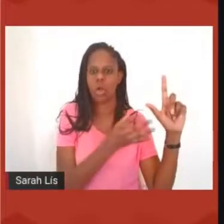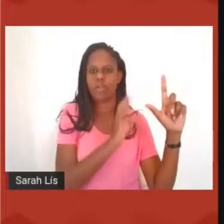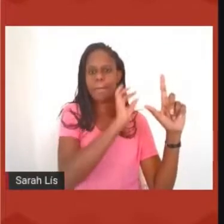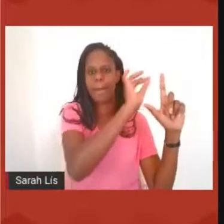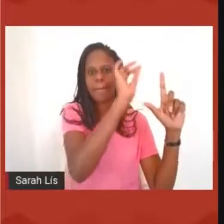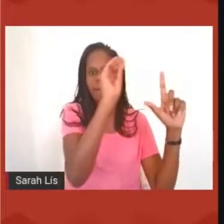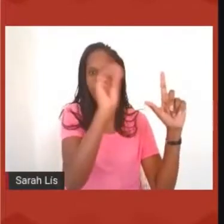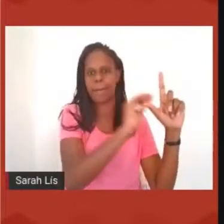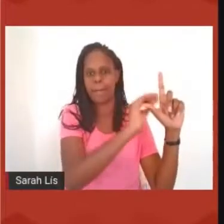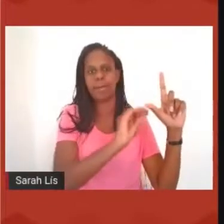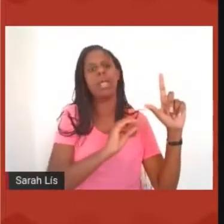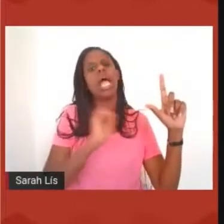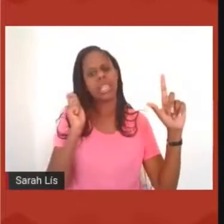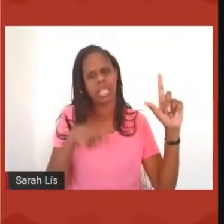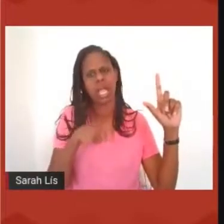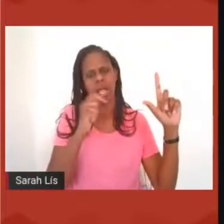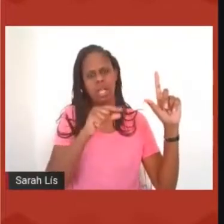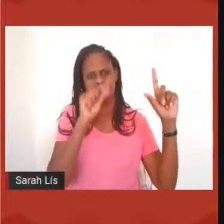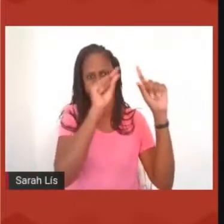cima.